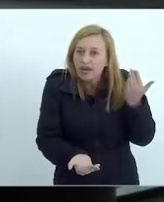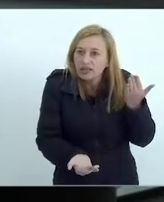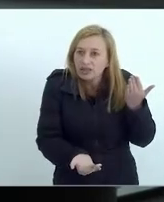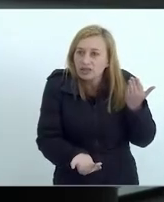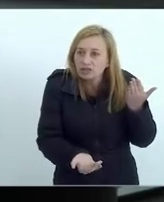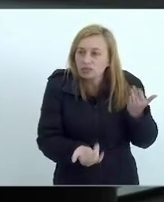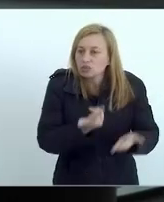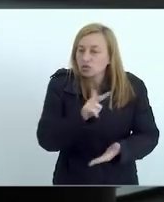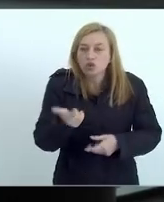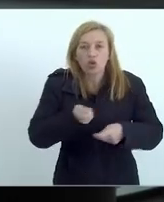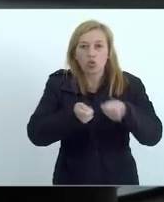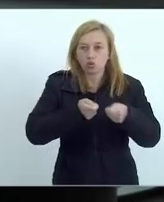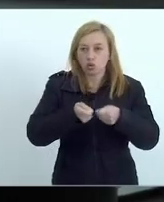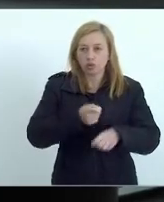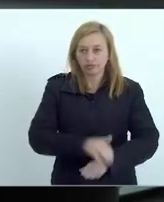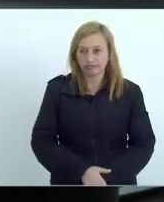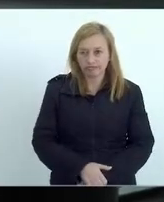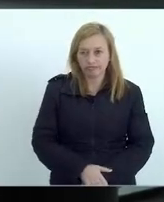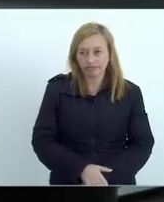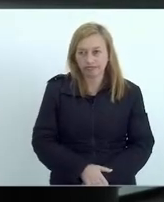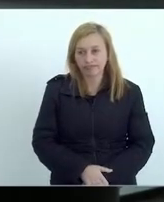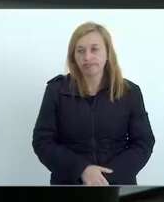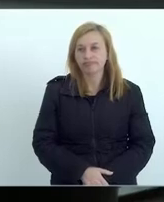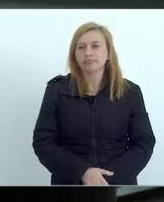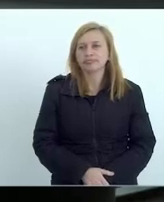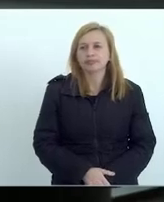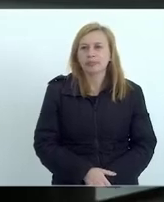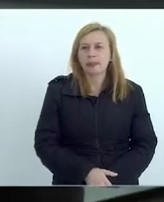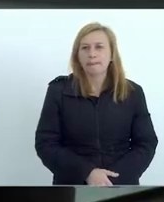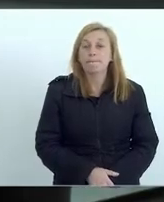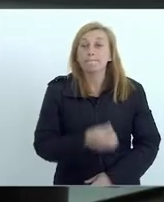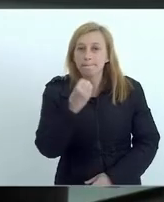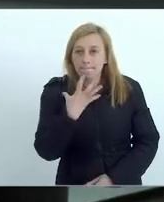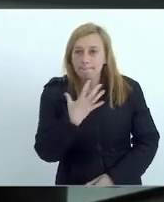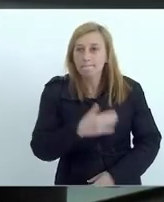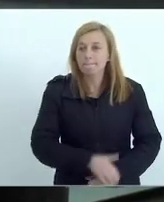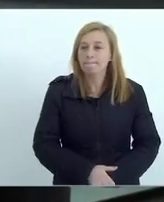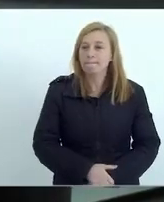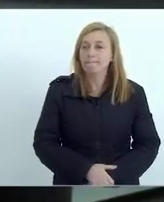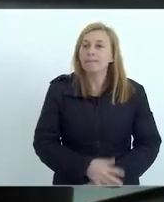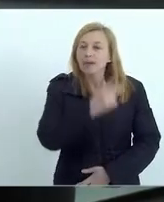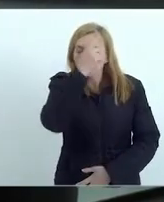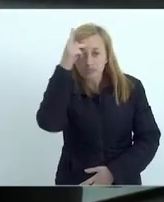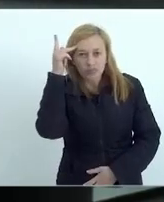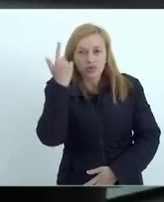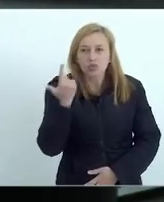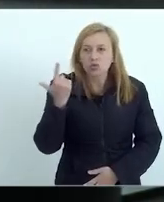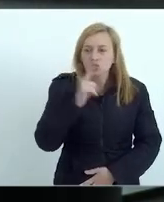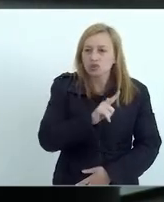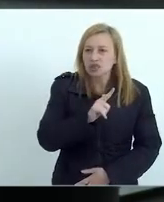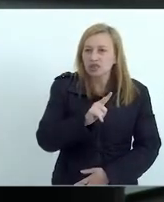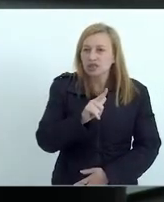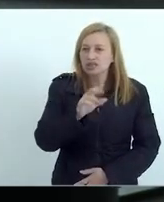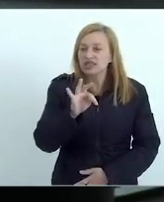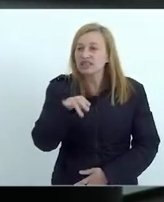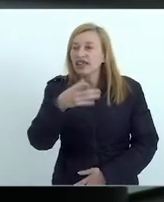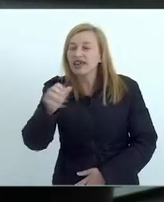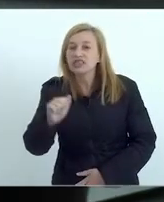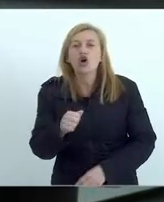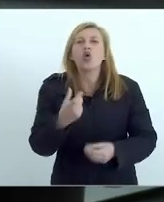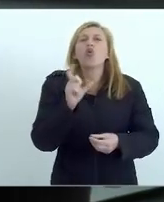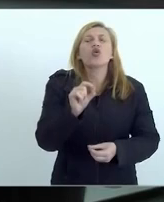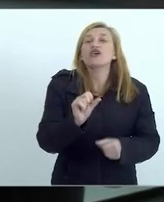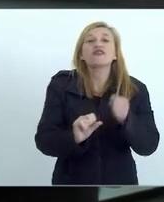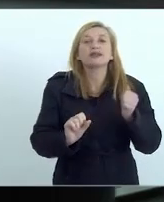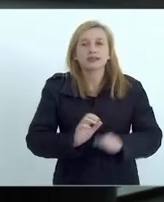perdem e a gente não tem controle disso é bem quando as pessoas ganham as sentenças o que que nós